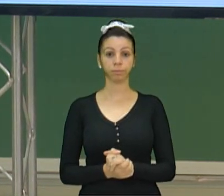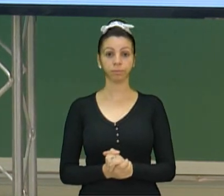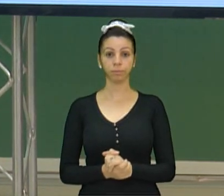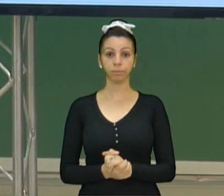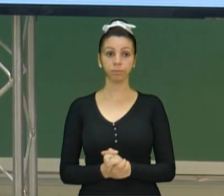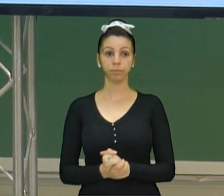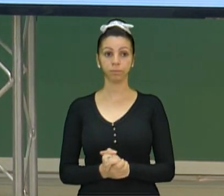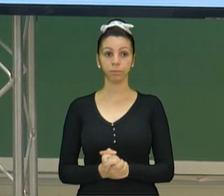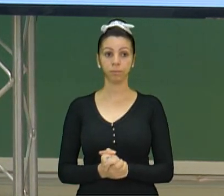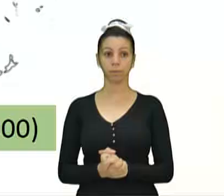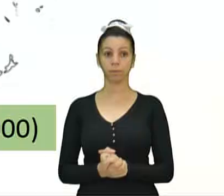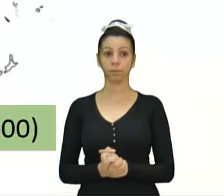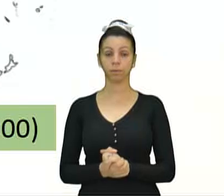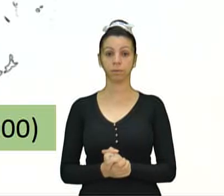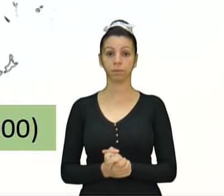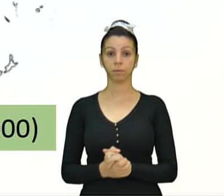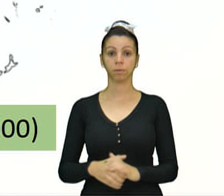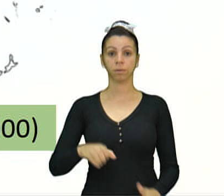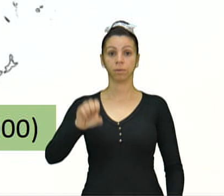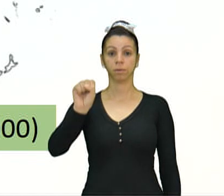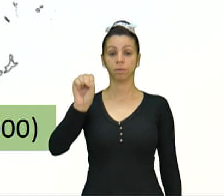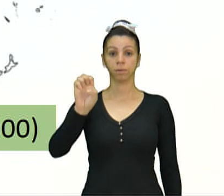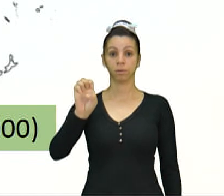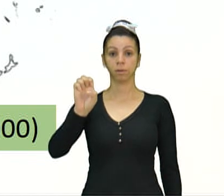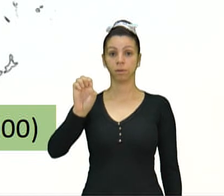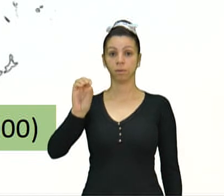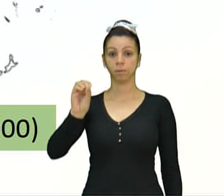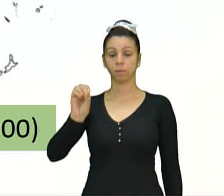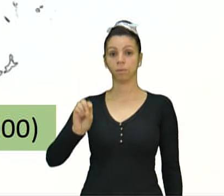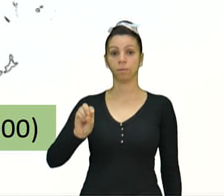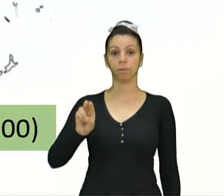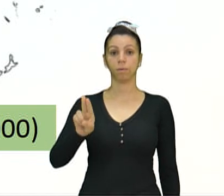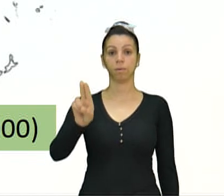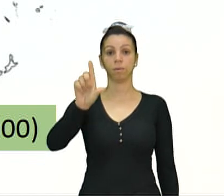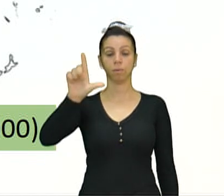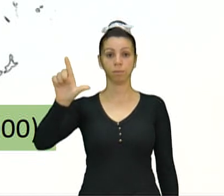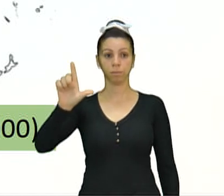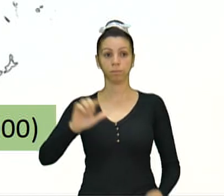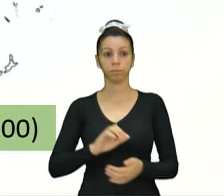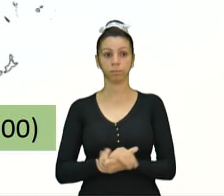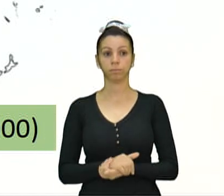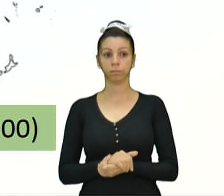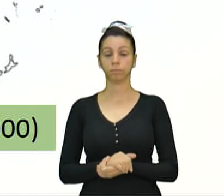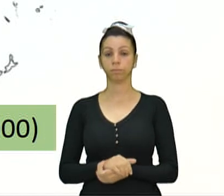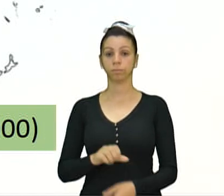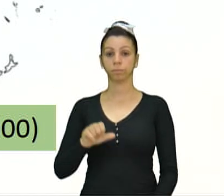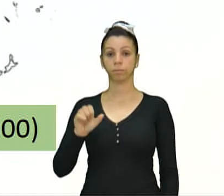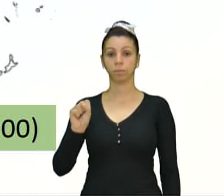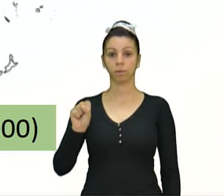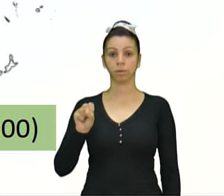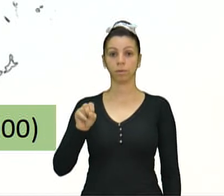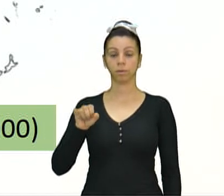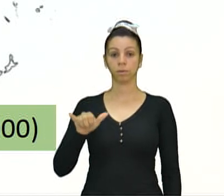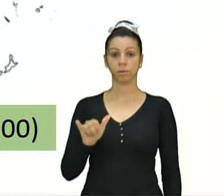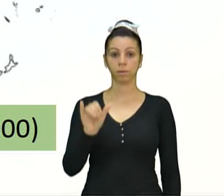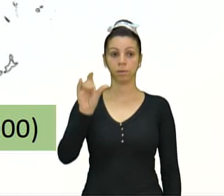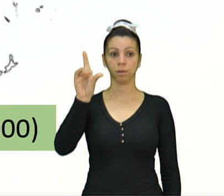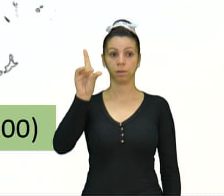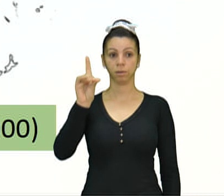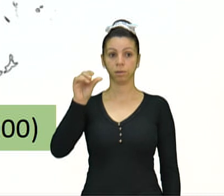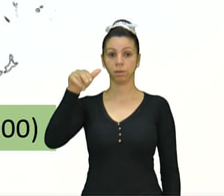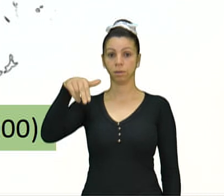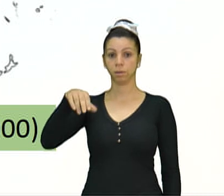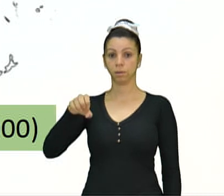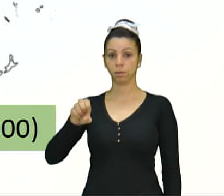Seoul, okay? In 2000 in Sydney, né? No ano de 2000 aconteceu lá